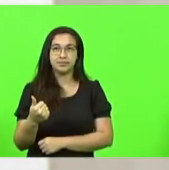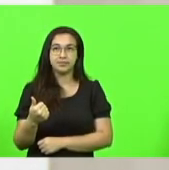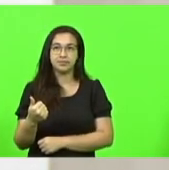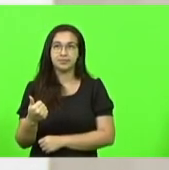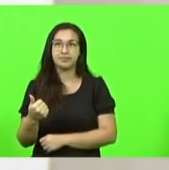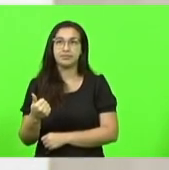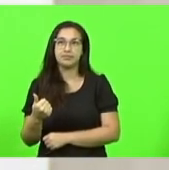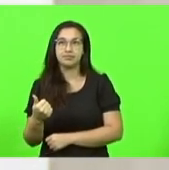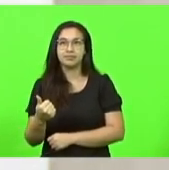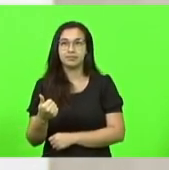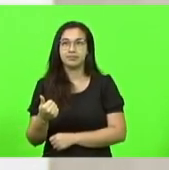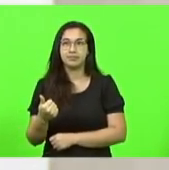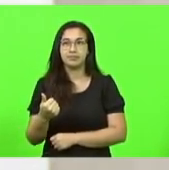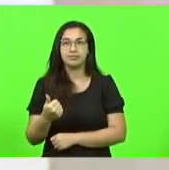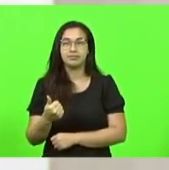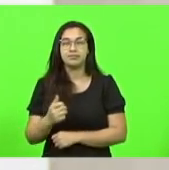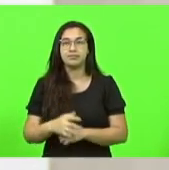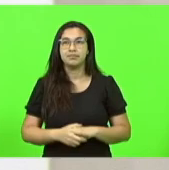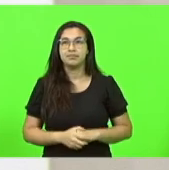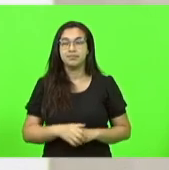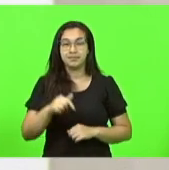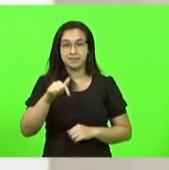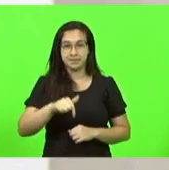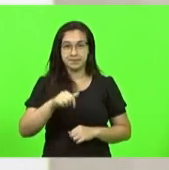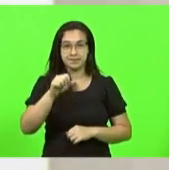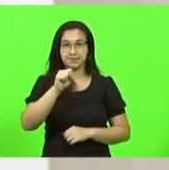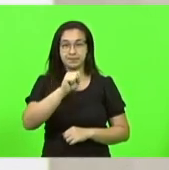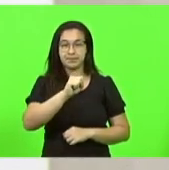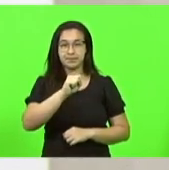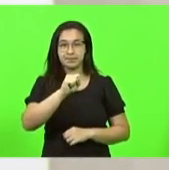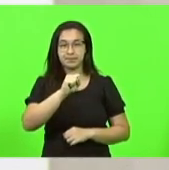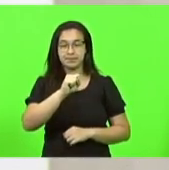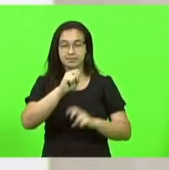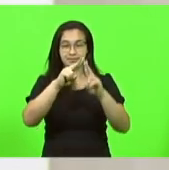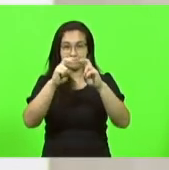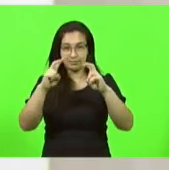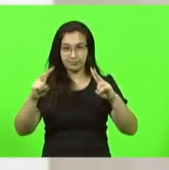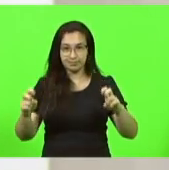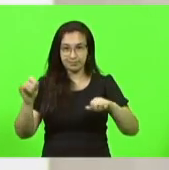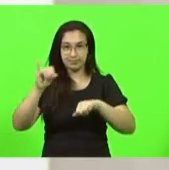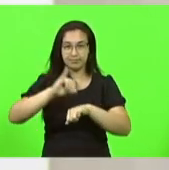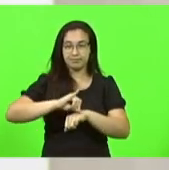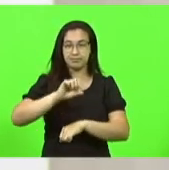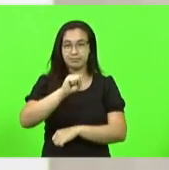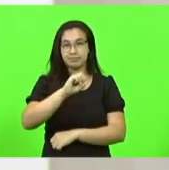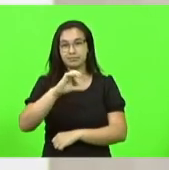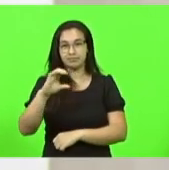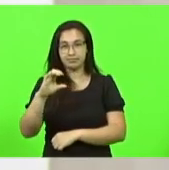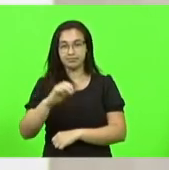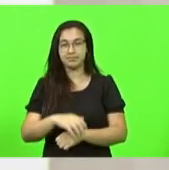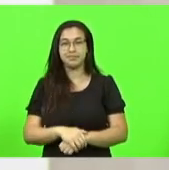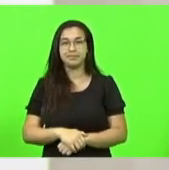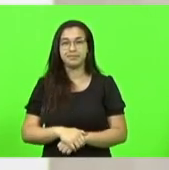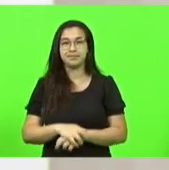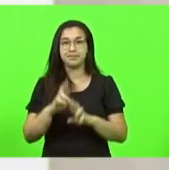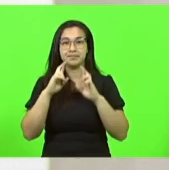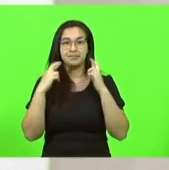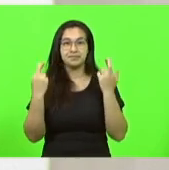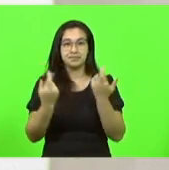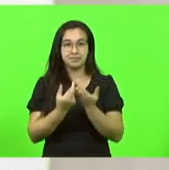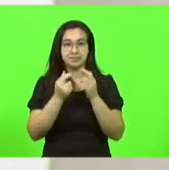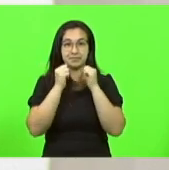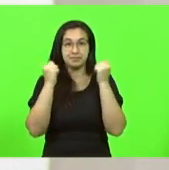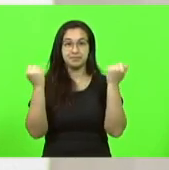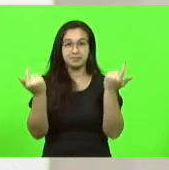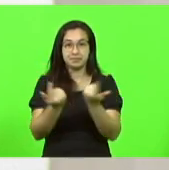2021, nesta cidade de Florianópolis, capital do Estado de Santa Catarina, reuniu-se a